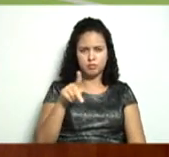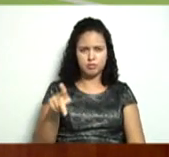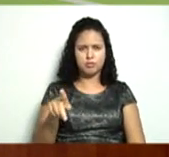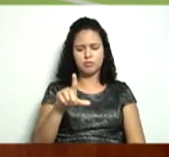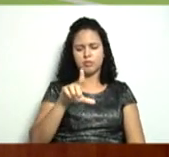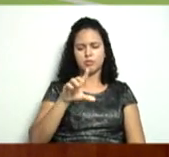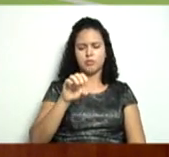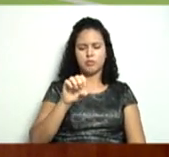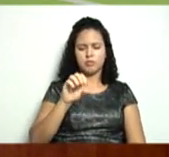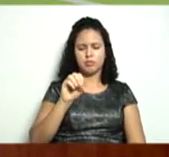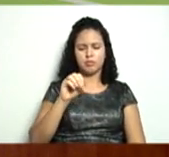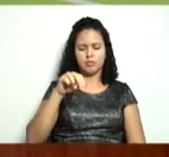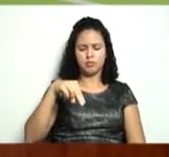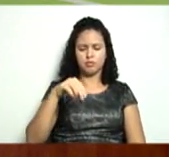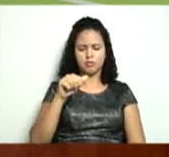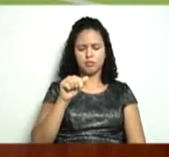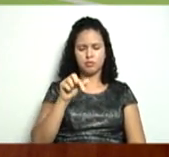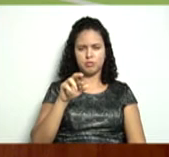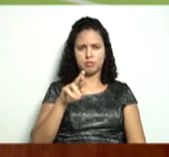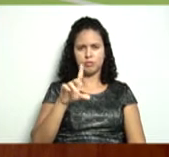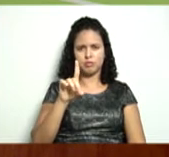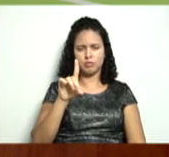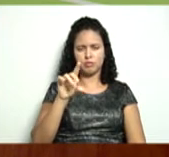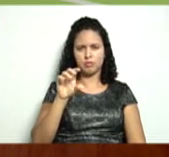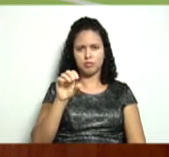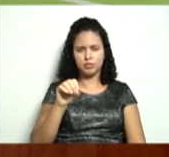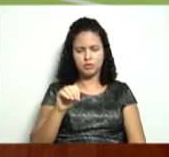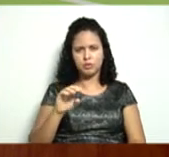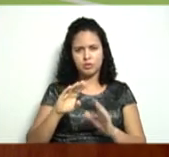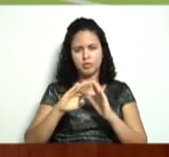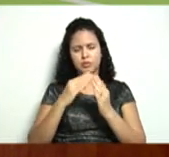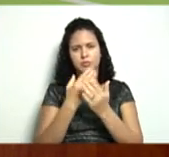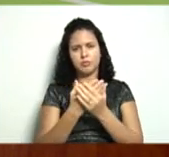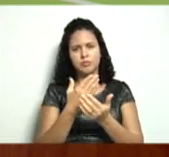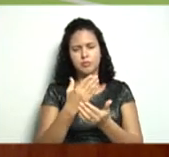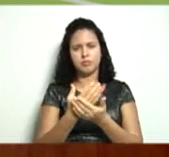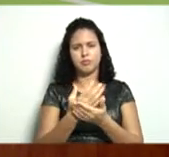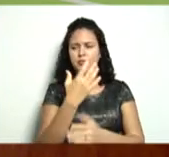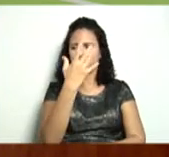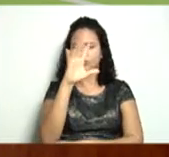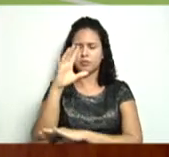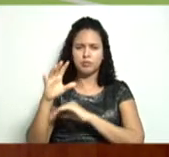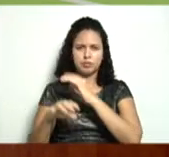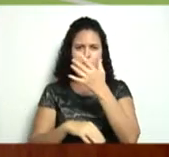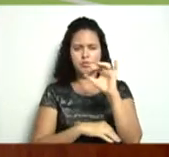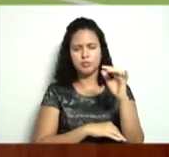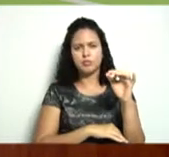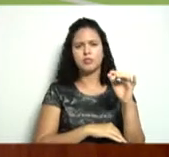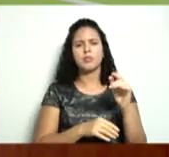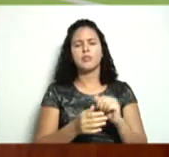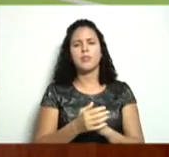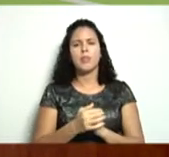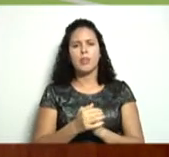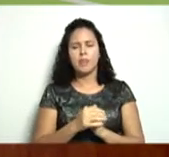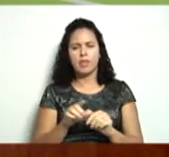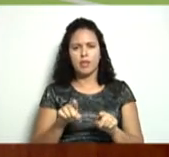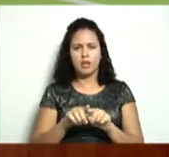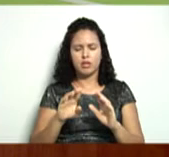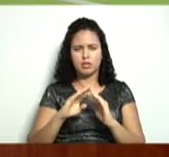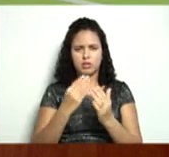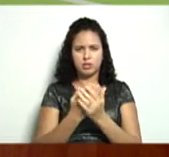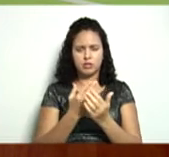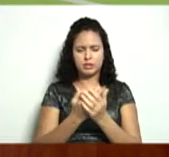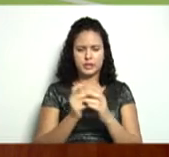Jesus, o primeiro do Colégio Boa Esperança, de Alta Floresta, e o segundo do Colégio Henrique Dias,